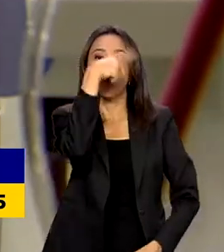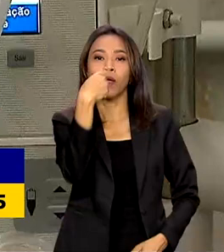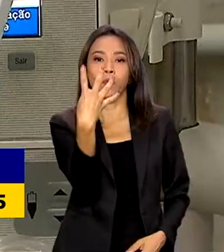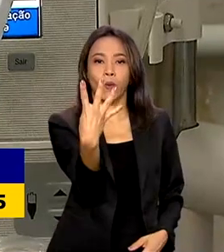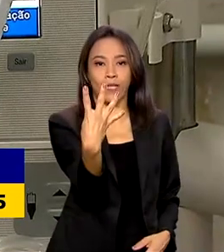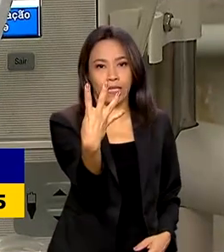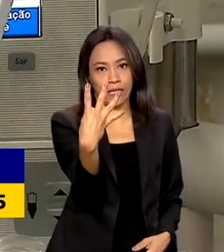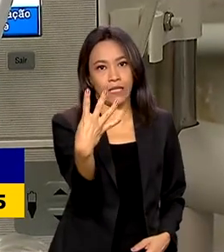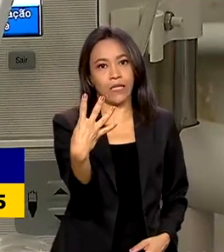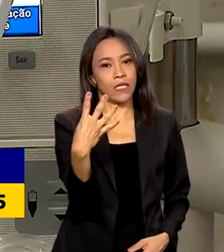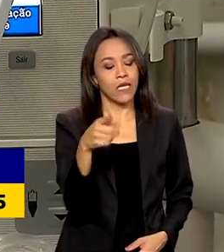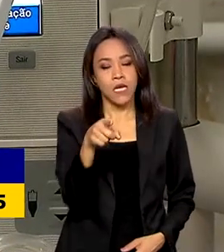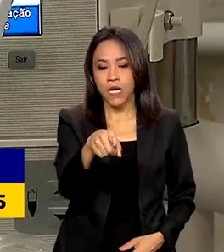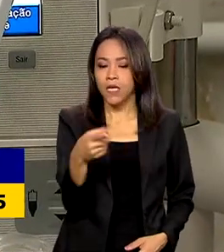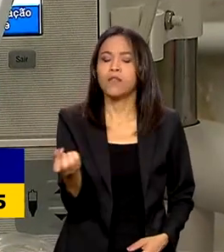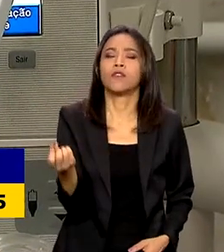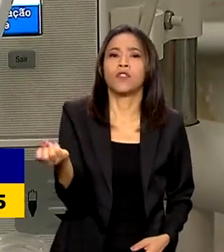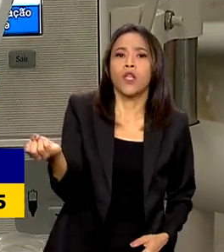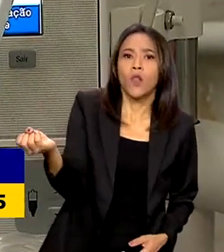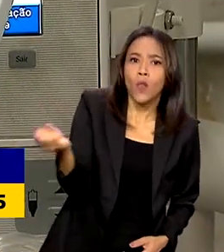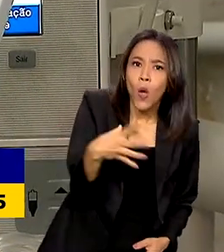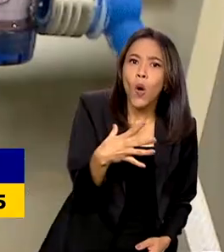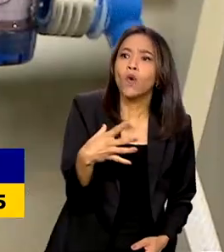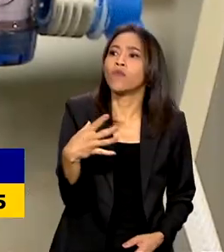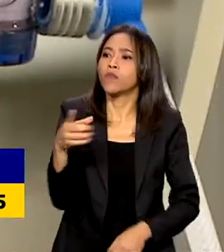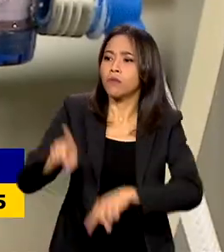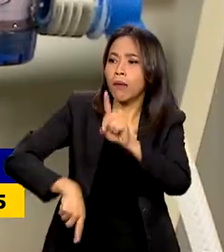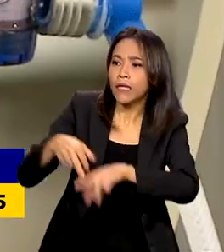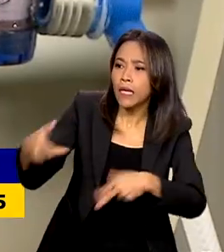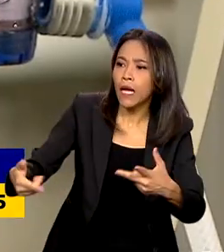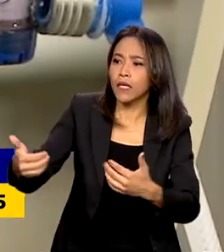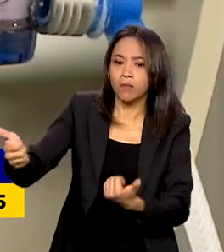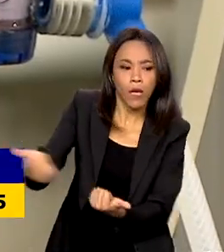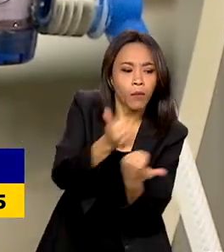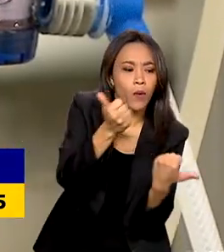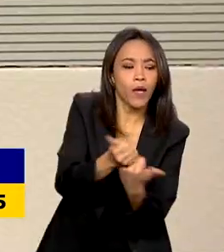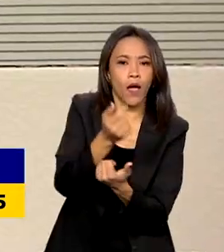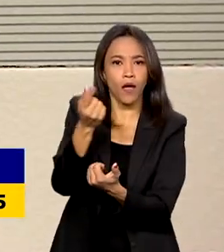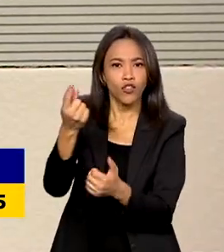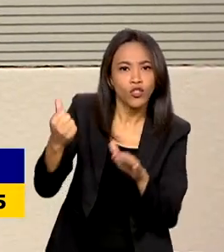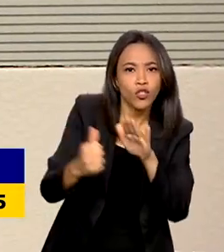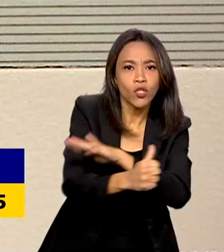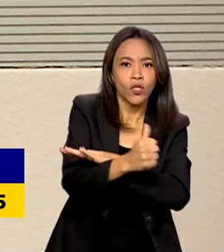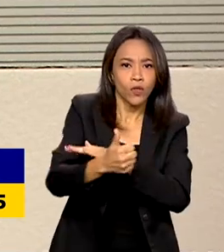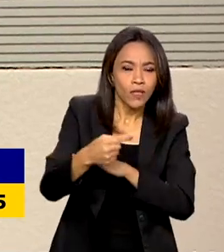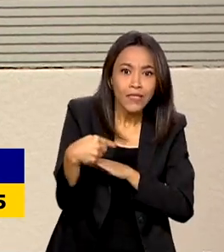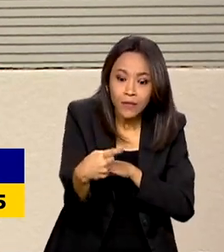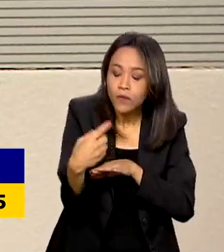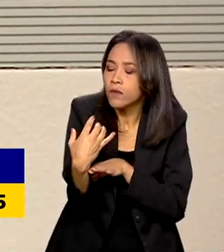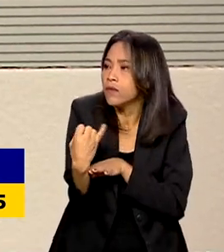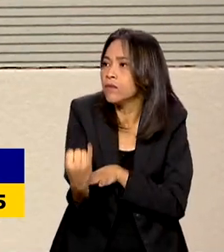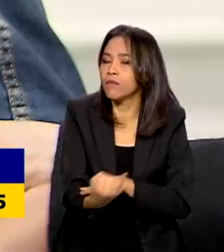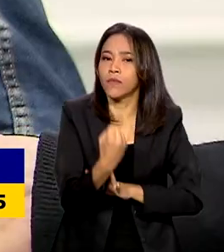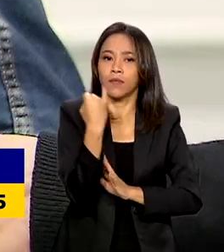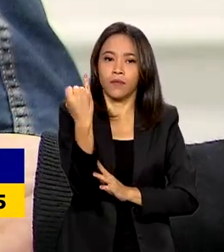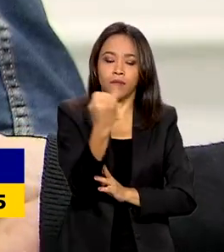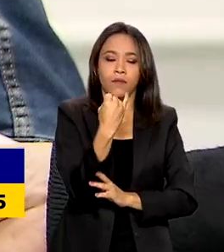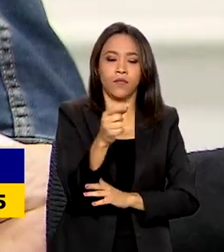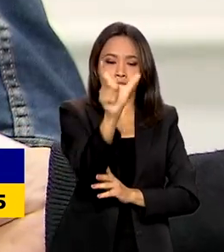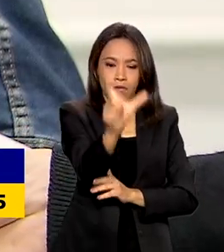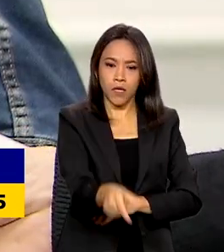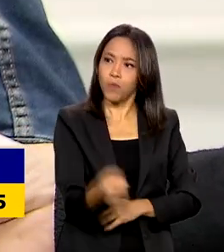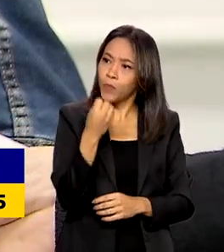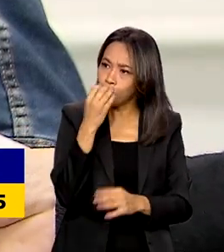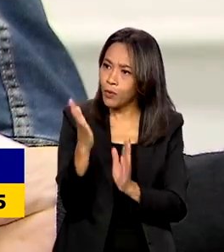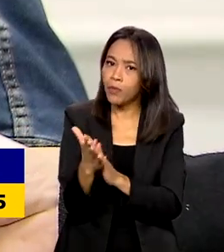seguidas. Ele diz que novos recursos para manutenção dos equipamentos de hemodiálise são fundamentais. Muito